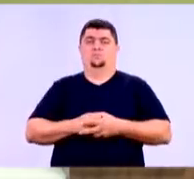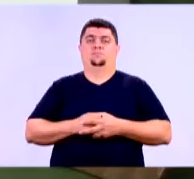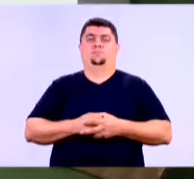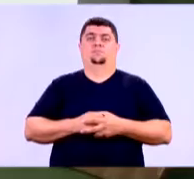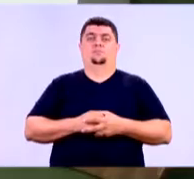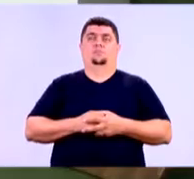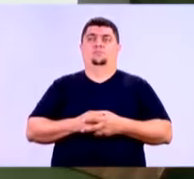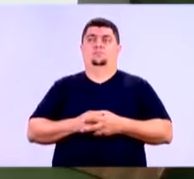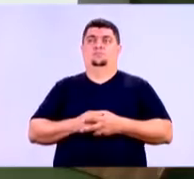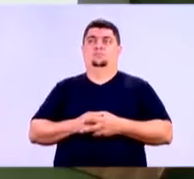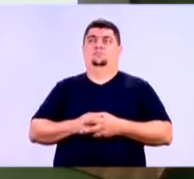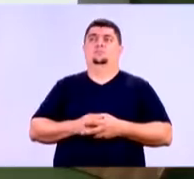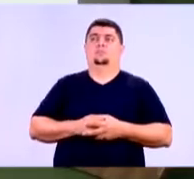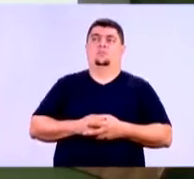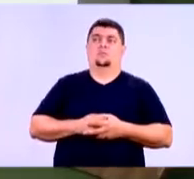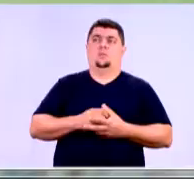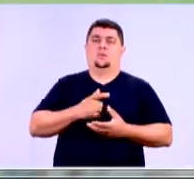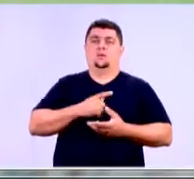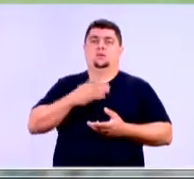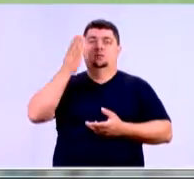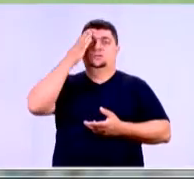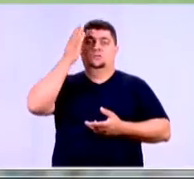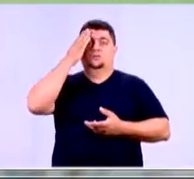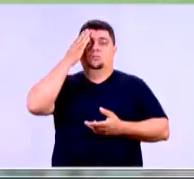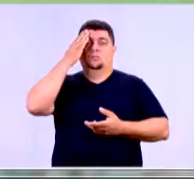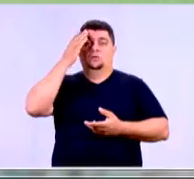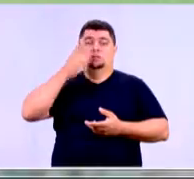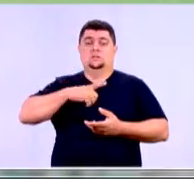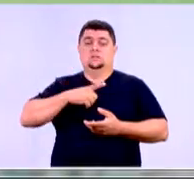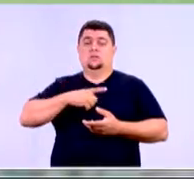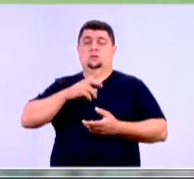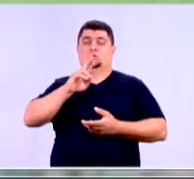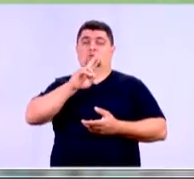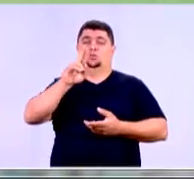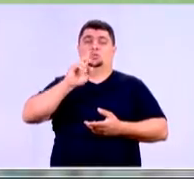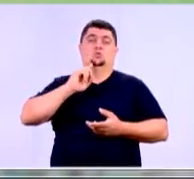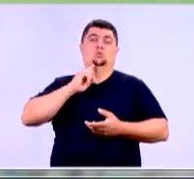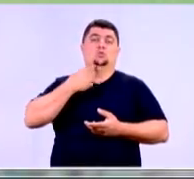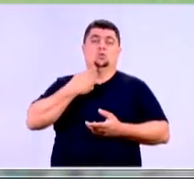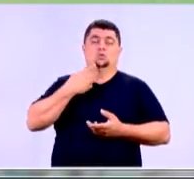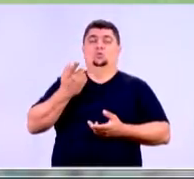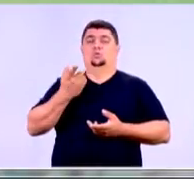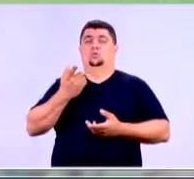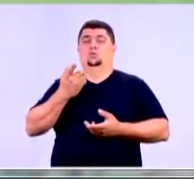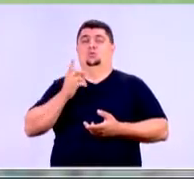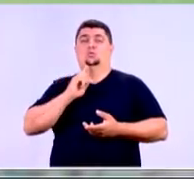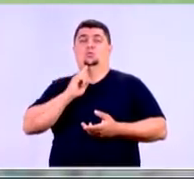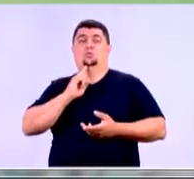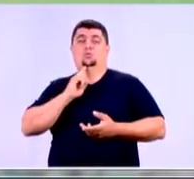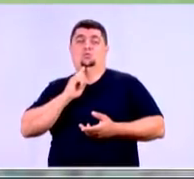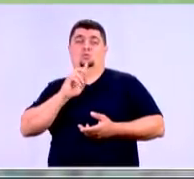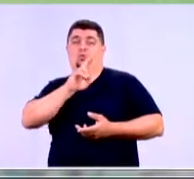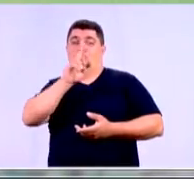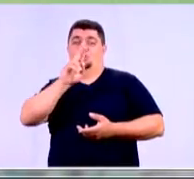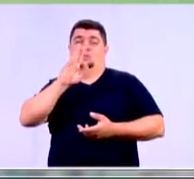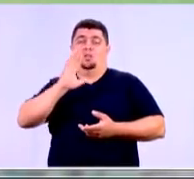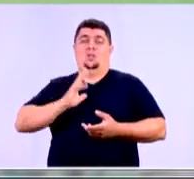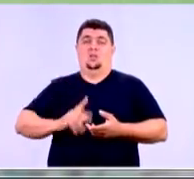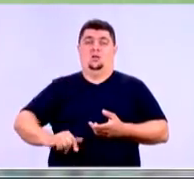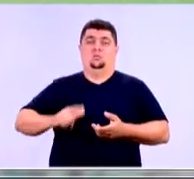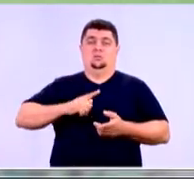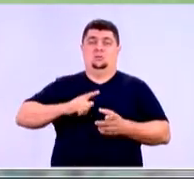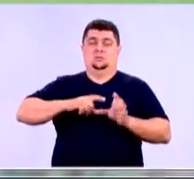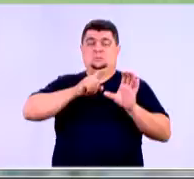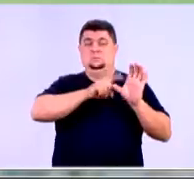Isso. E temos também a avaliação de restrição cadastral. Nós citamos, por exemplo, ter o nome no SPC, no Serasa, ou ter muitas parcelas já, né,